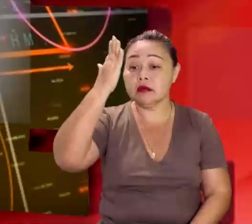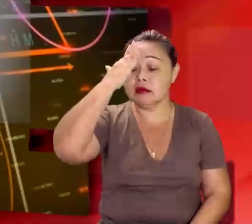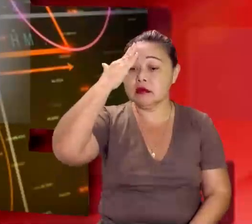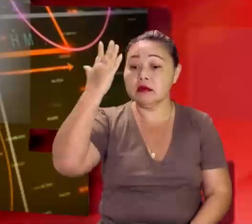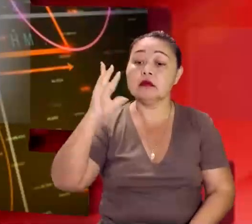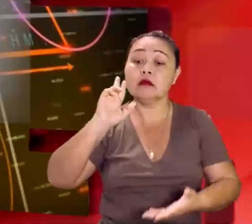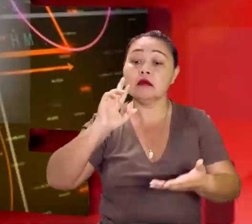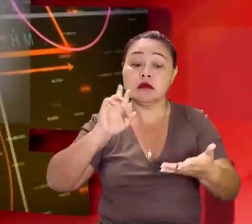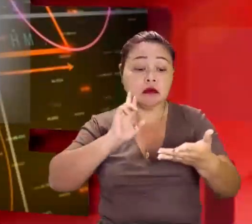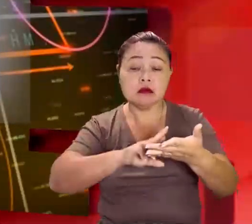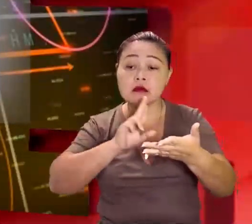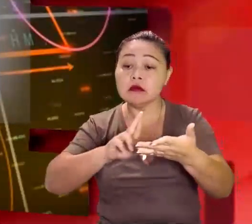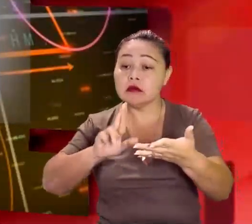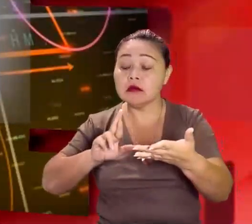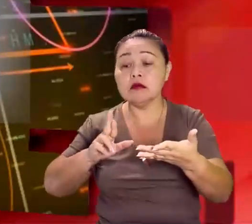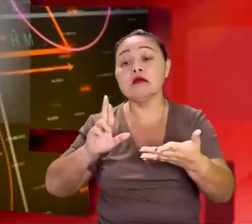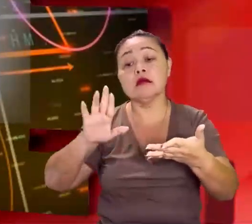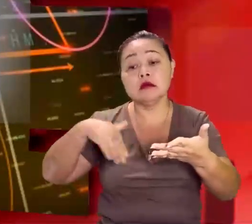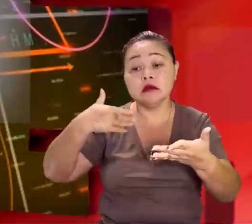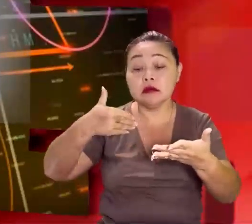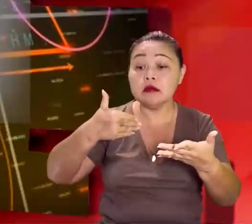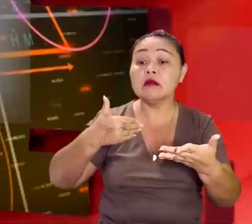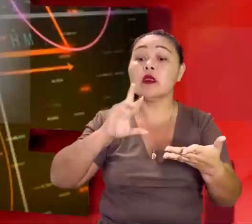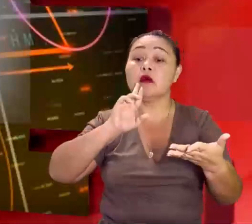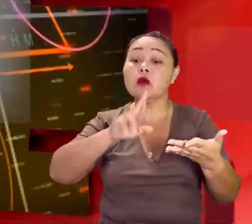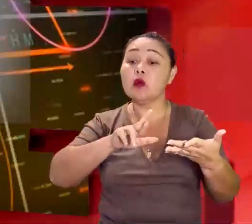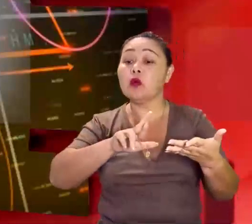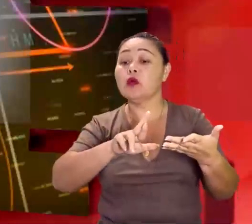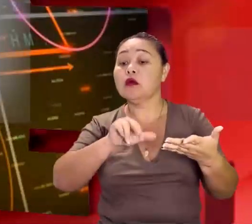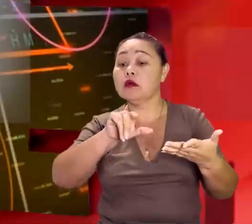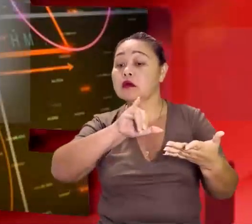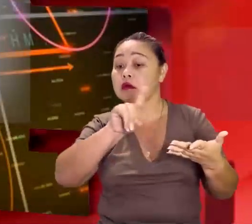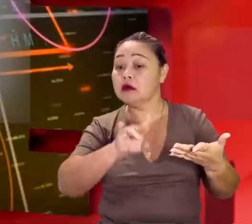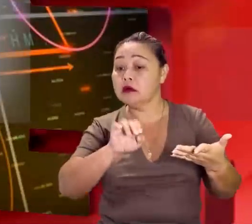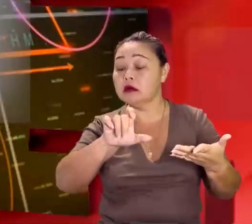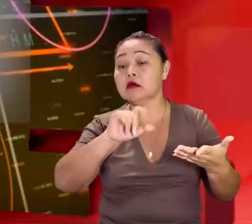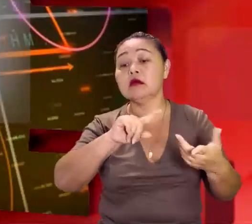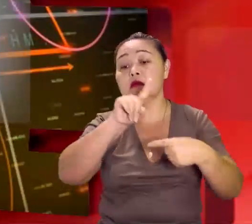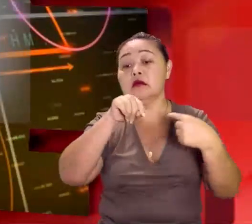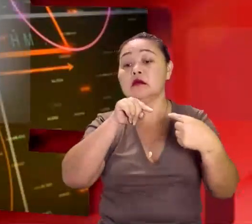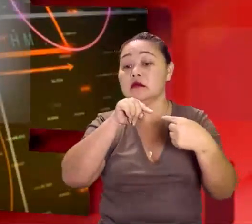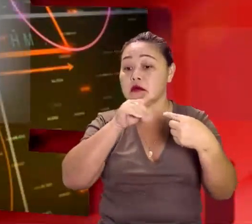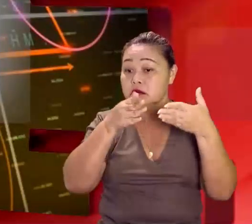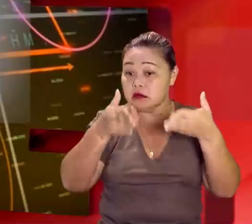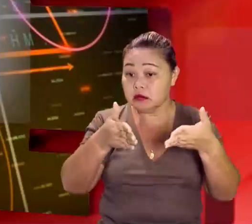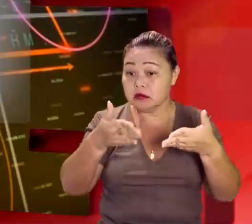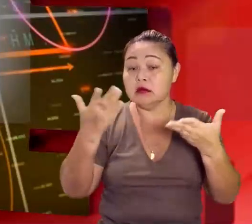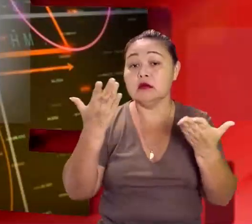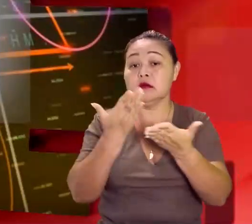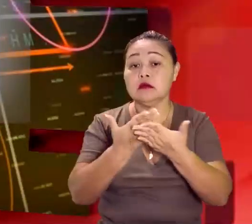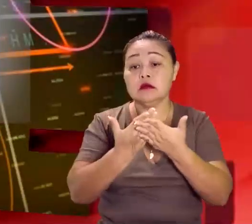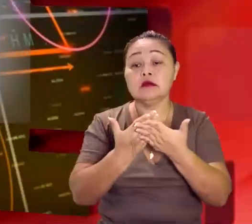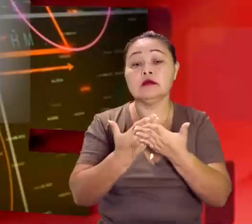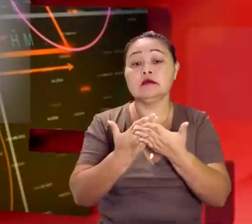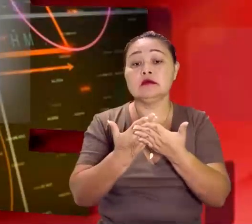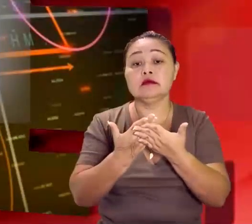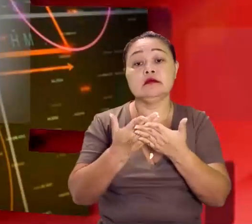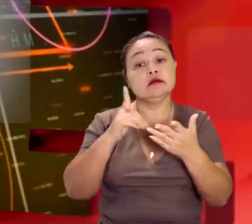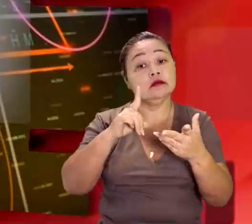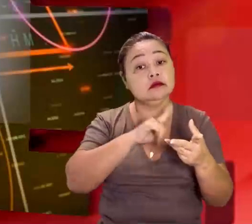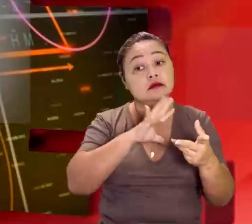as equações para poder chegar nas raízes da função, que é o nosso objeto de estudo. Todos têm